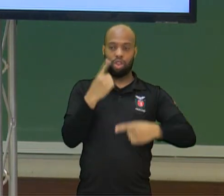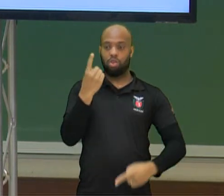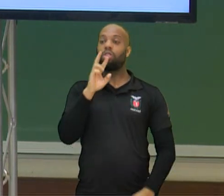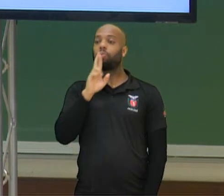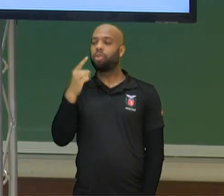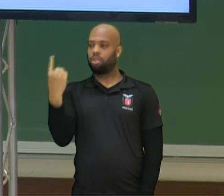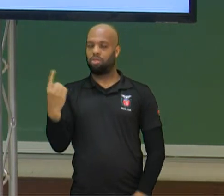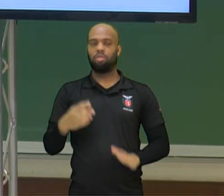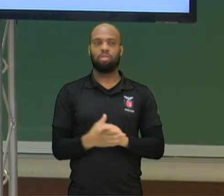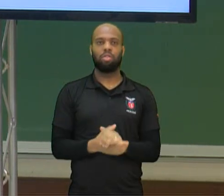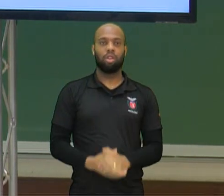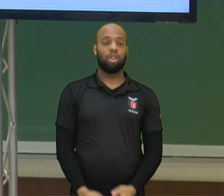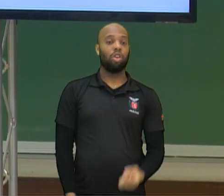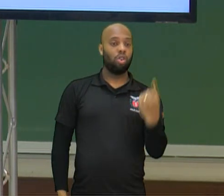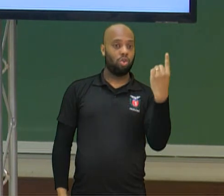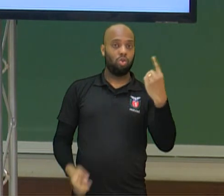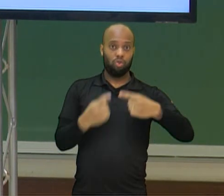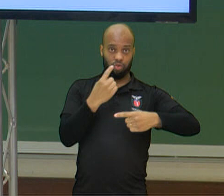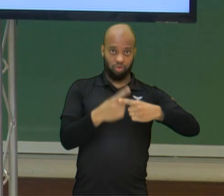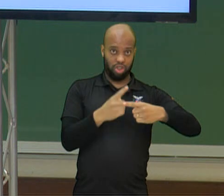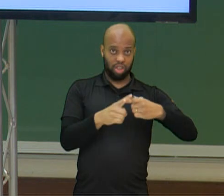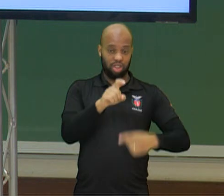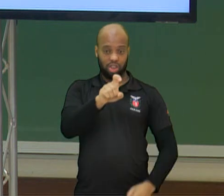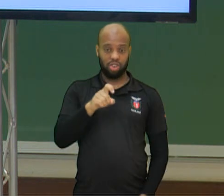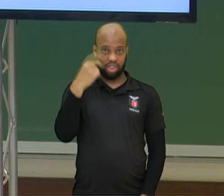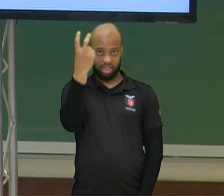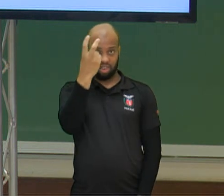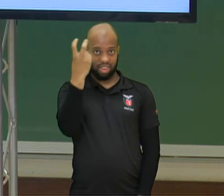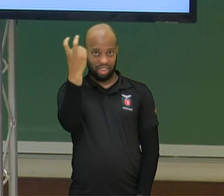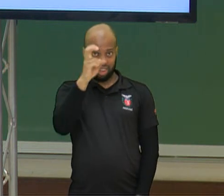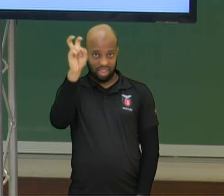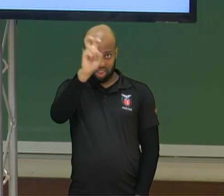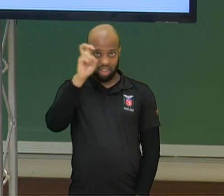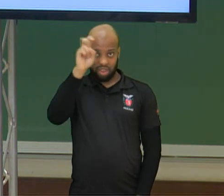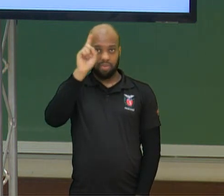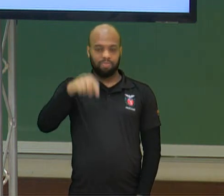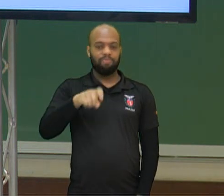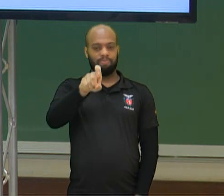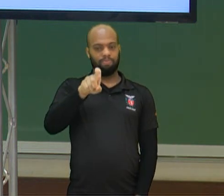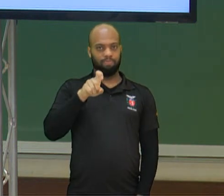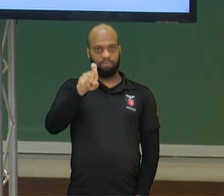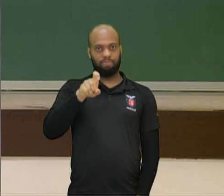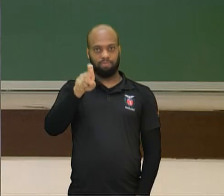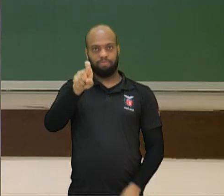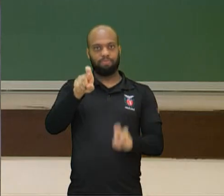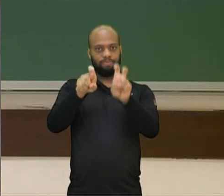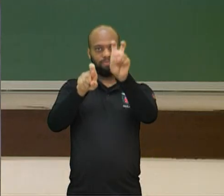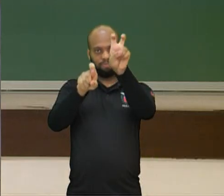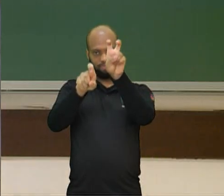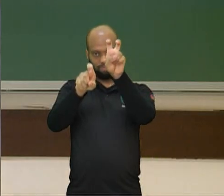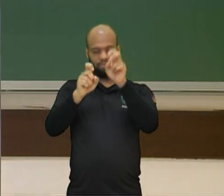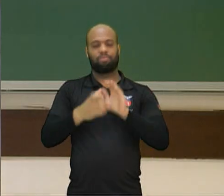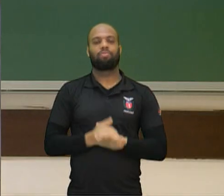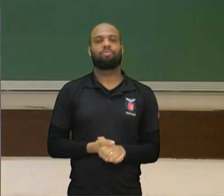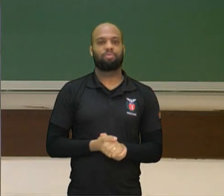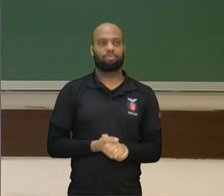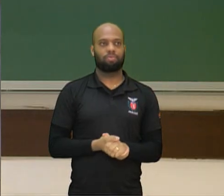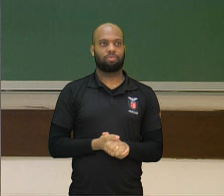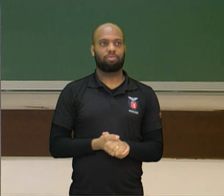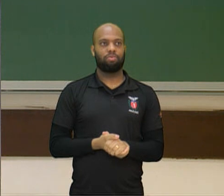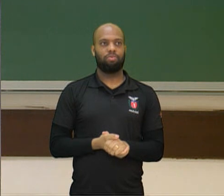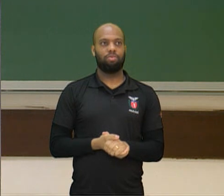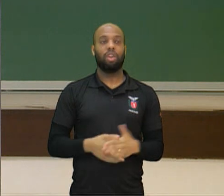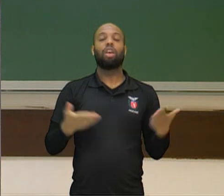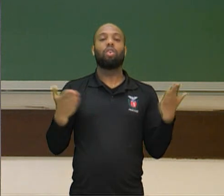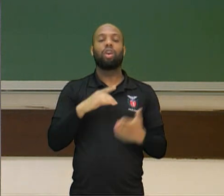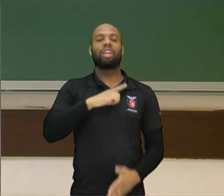1. 1 vezes x elevado à quinta resultou no próprio x elevado à quinta. E aqui